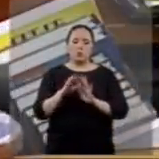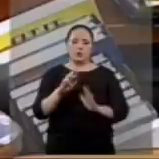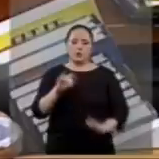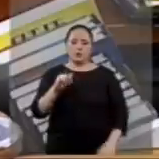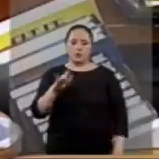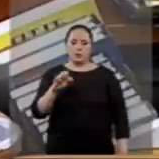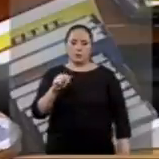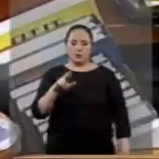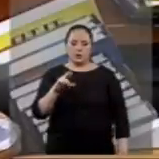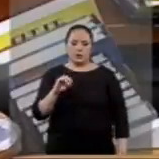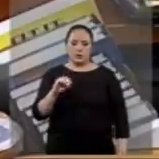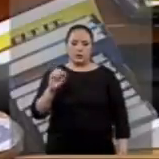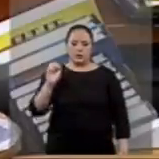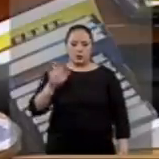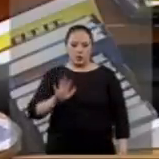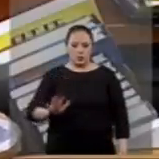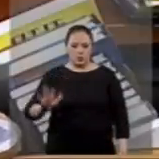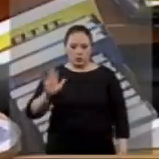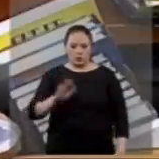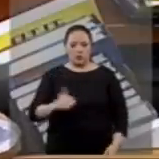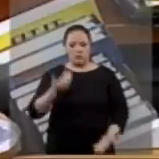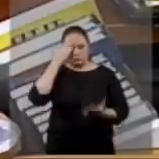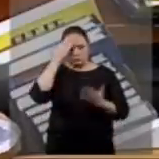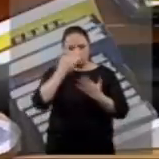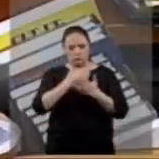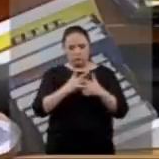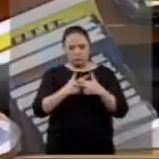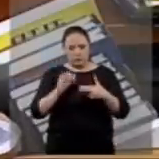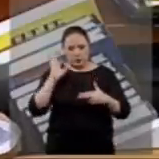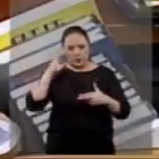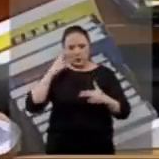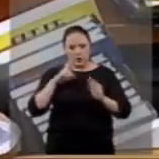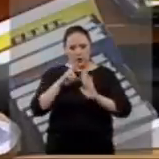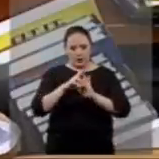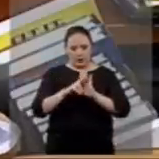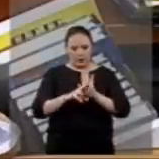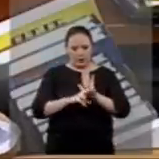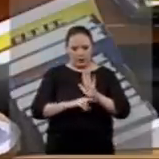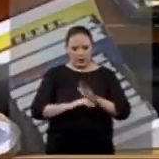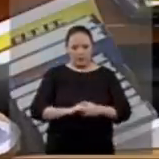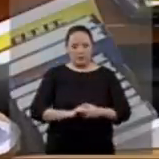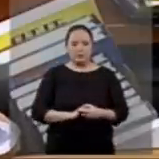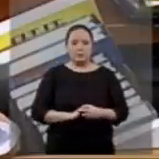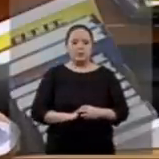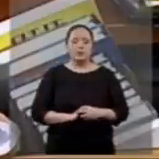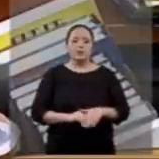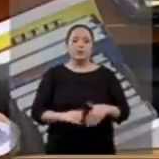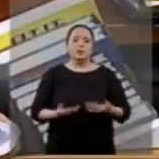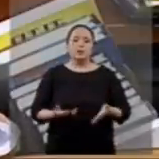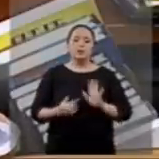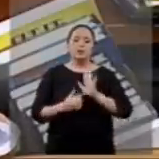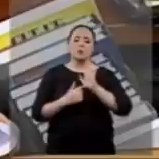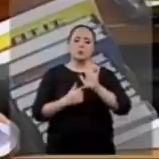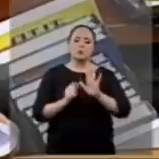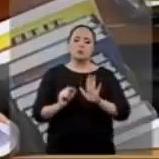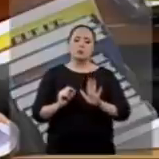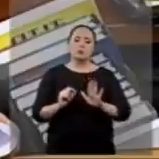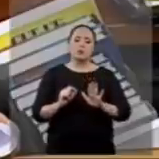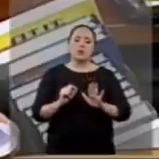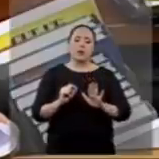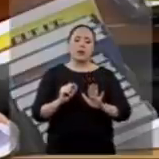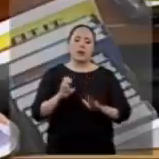para estabelecer os citados critérios. A pretensão revela o inconformismo